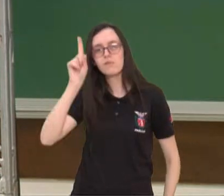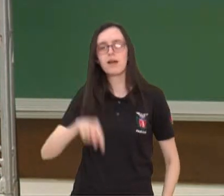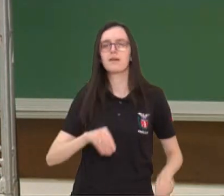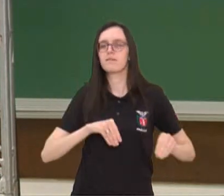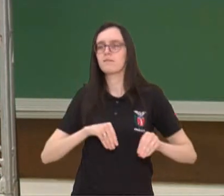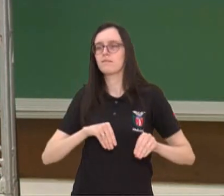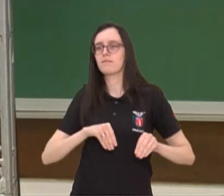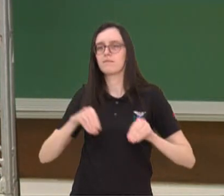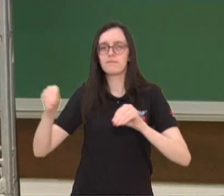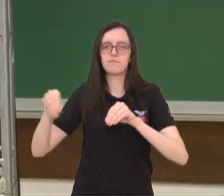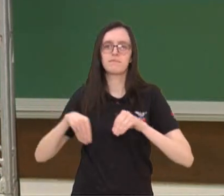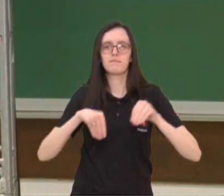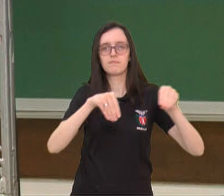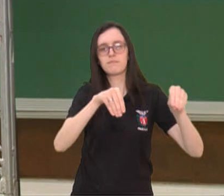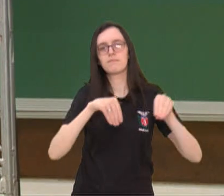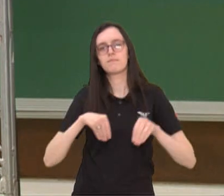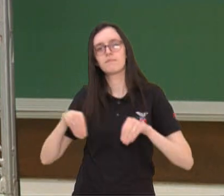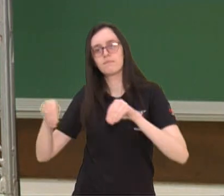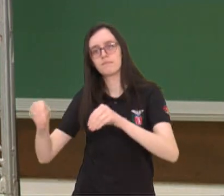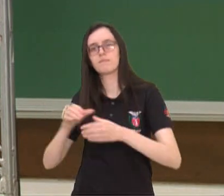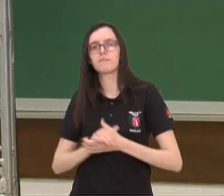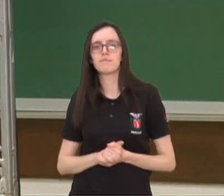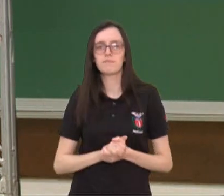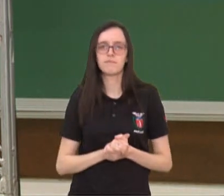nômade. Mas